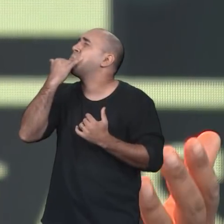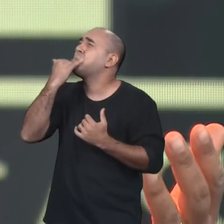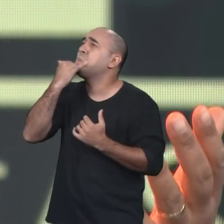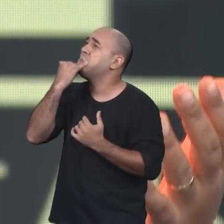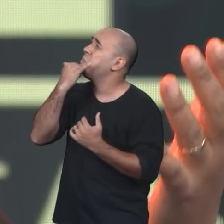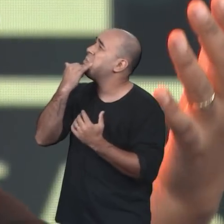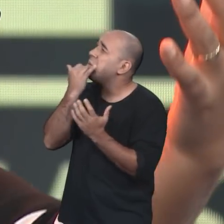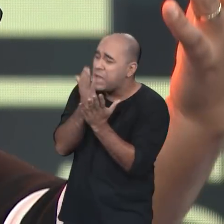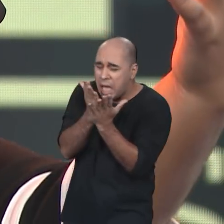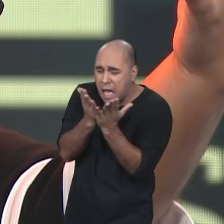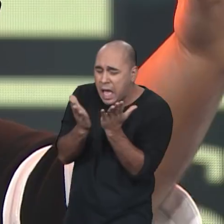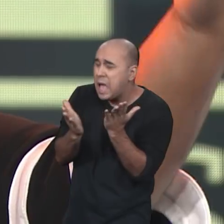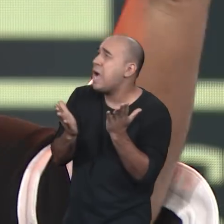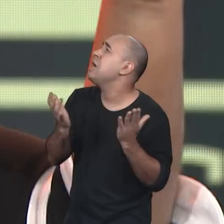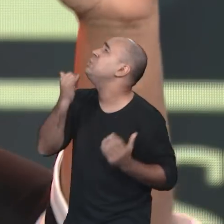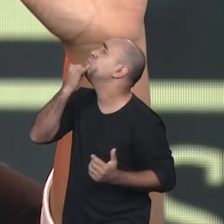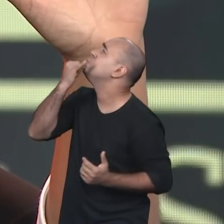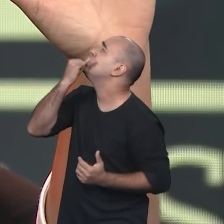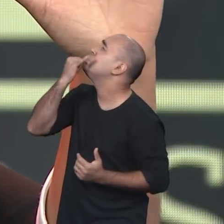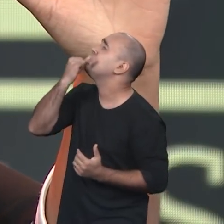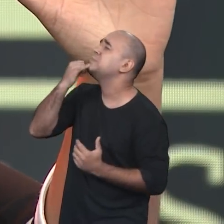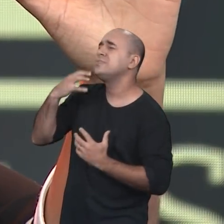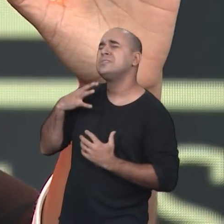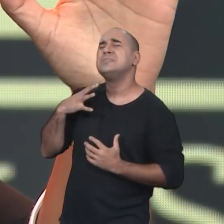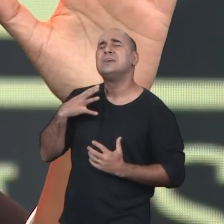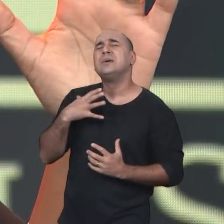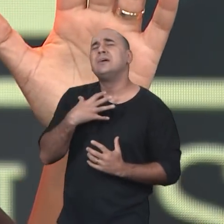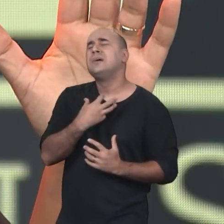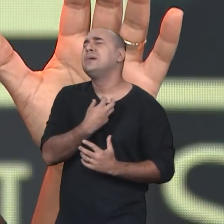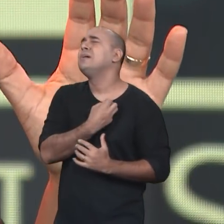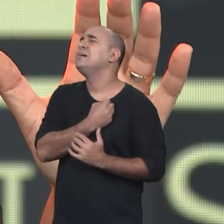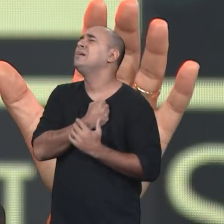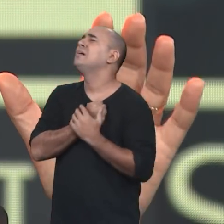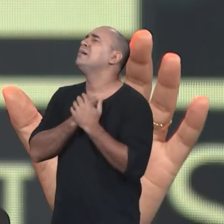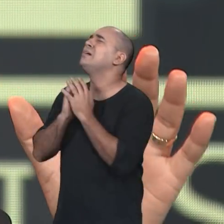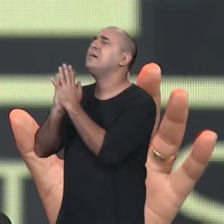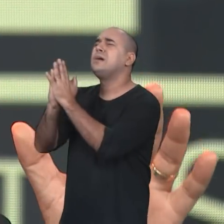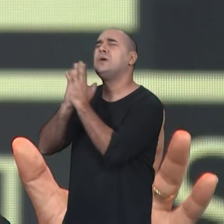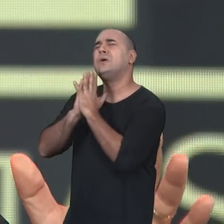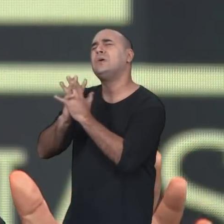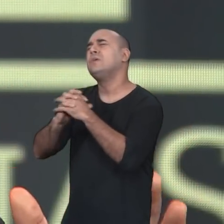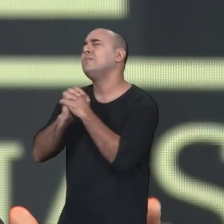Salva-me, Senhor Jesus.